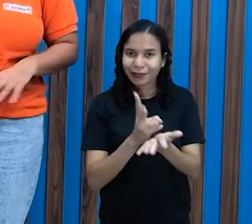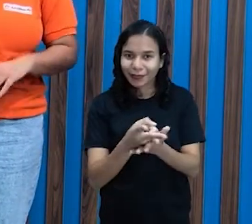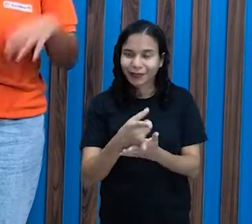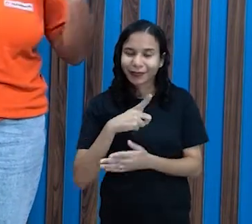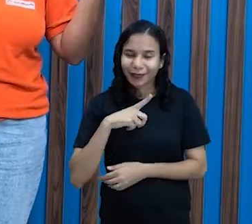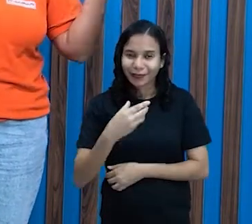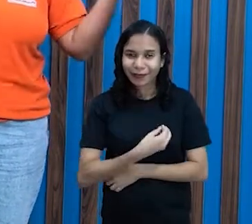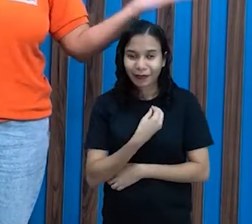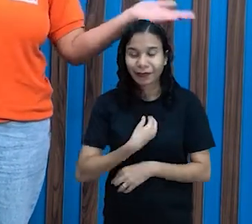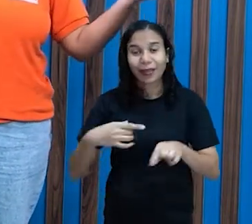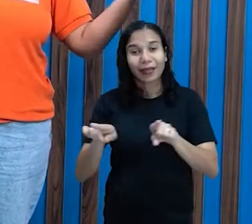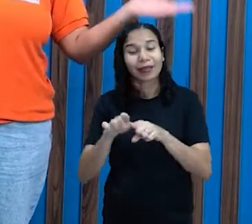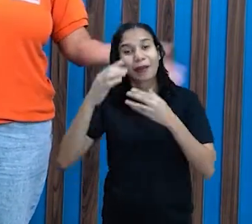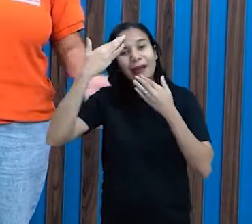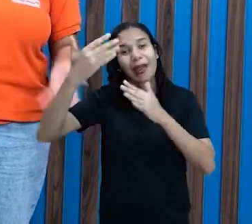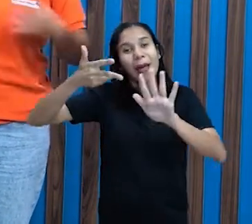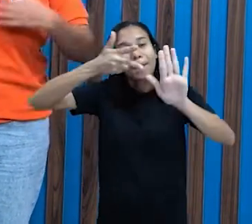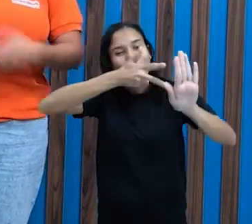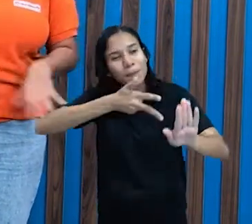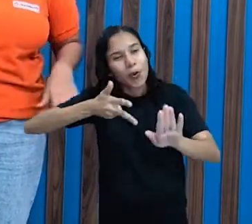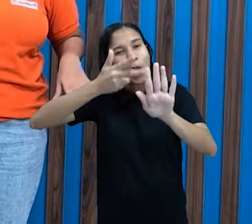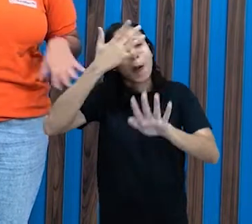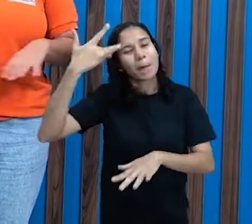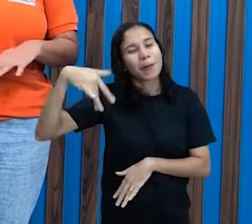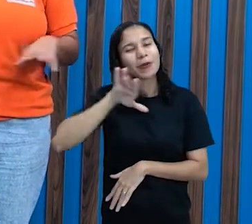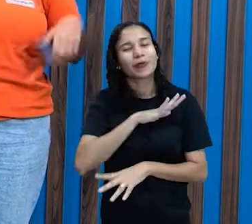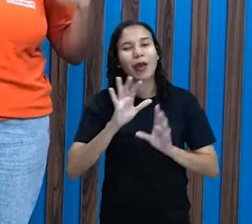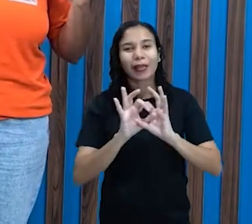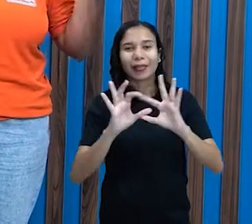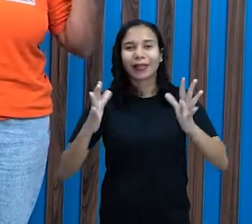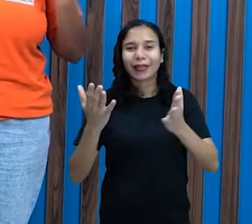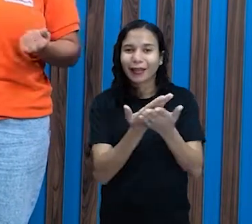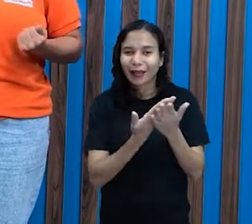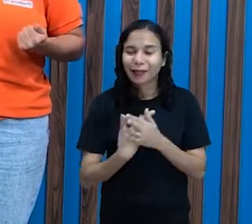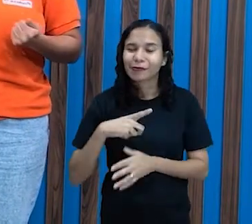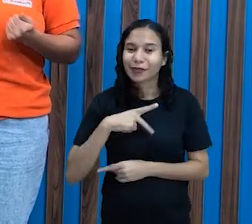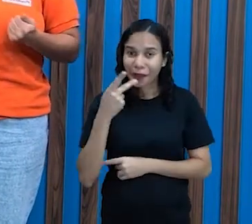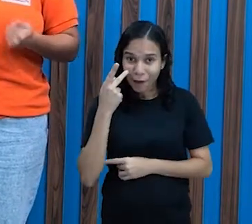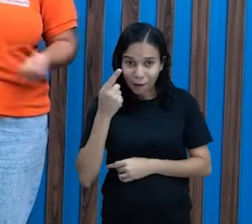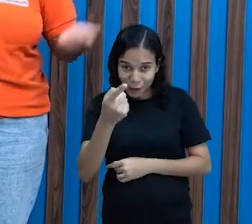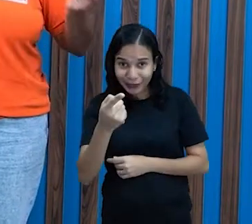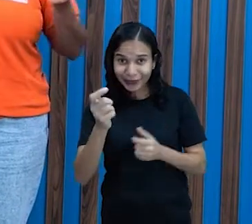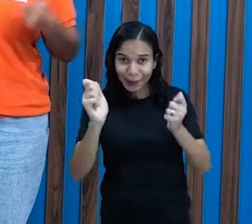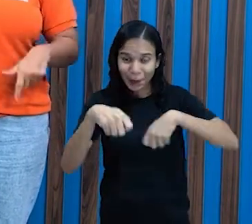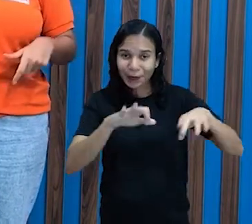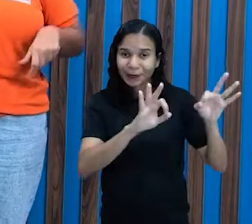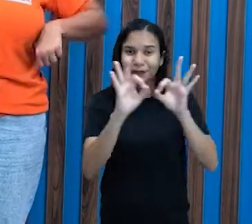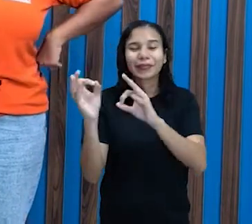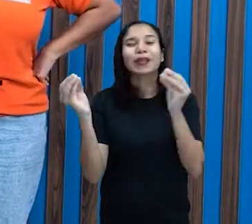Libras. Agradeço a produção imensamente, que permite com que nossas aulas cheguem até vocês.